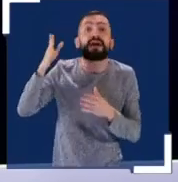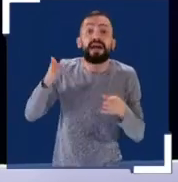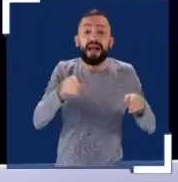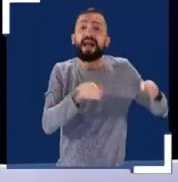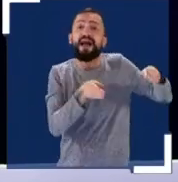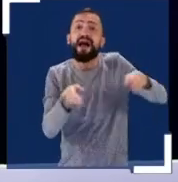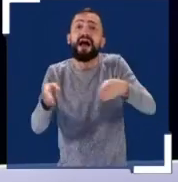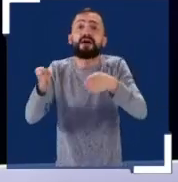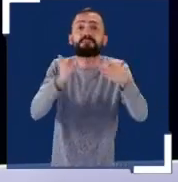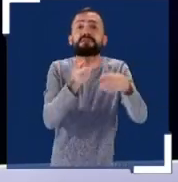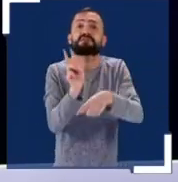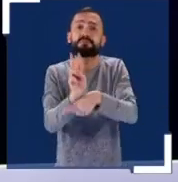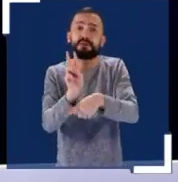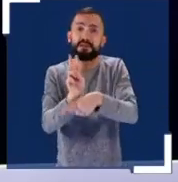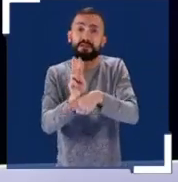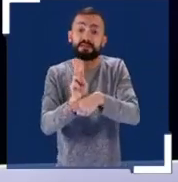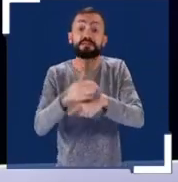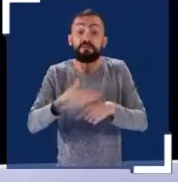isso,